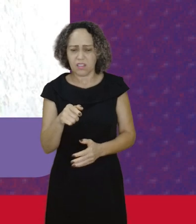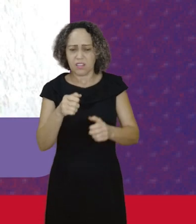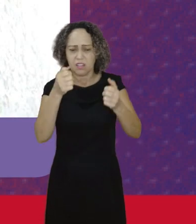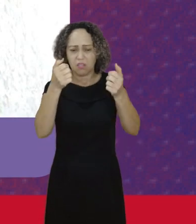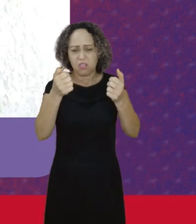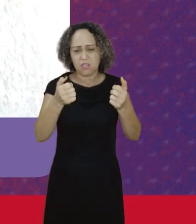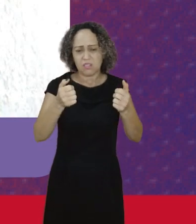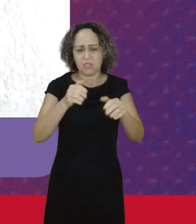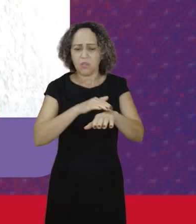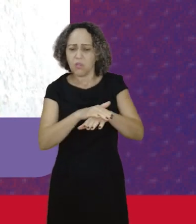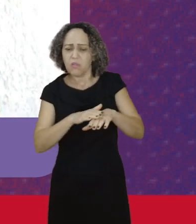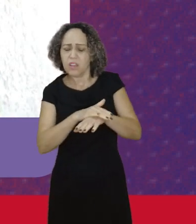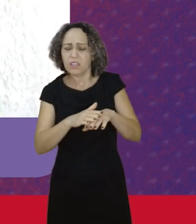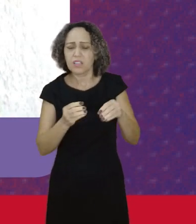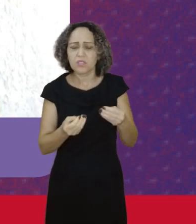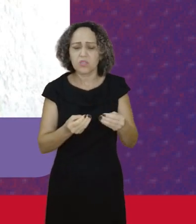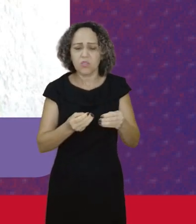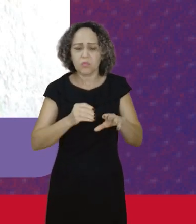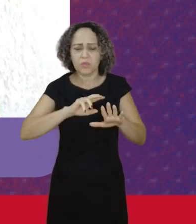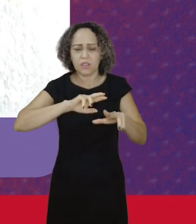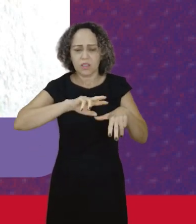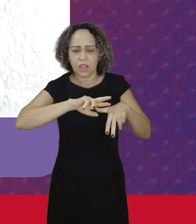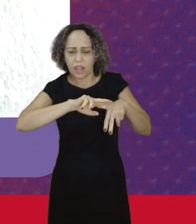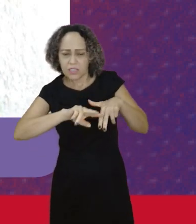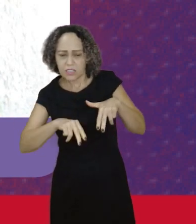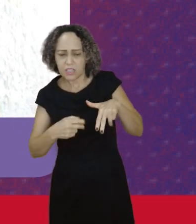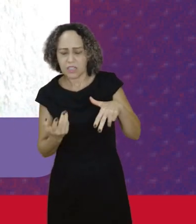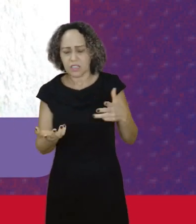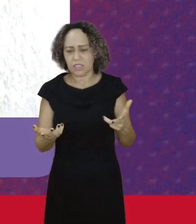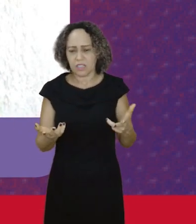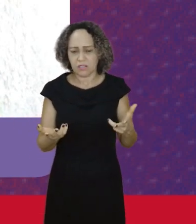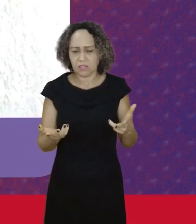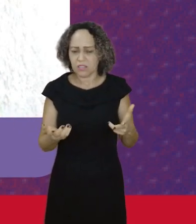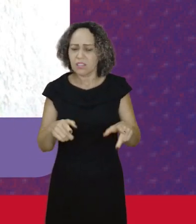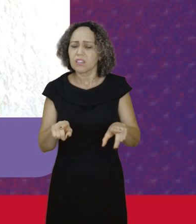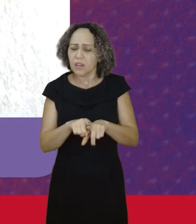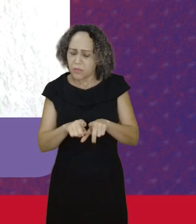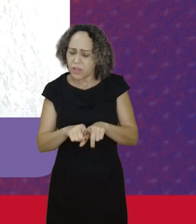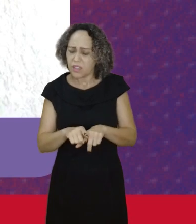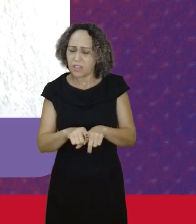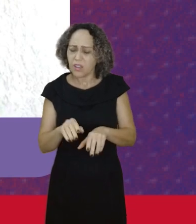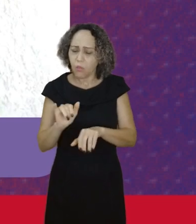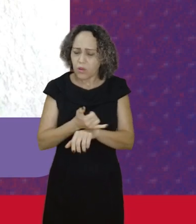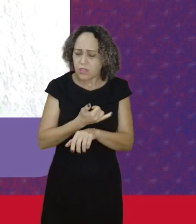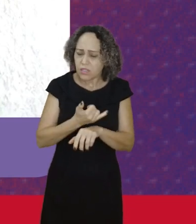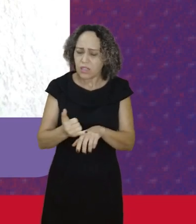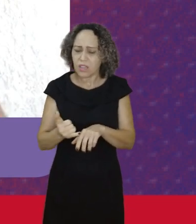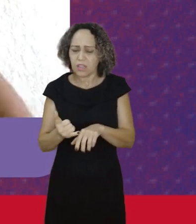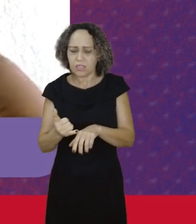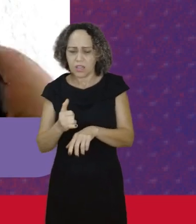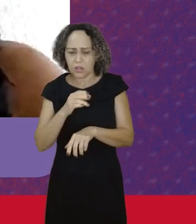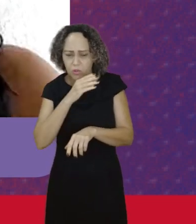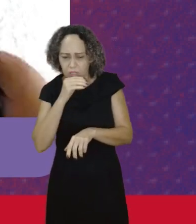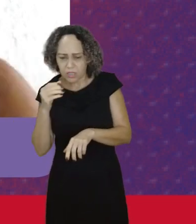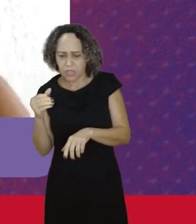uma forma também das crianças e dos adolescentes poderem se